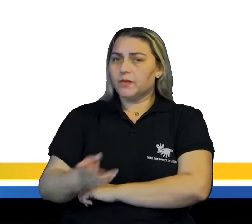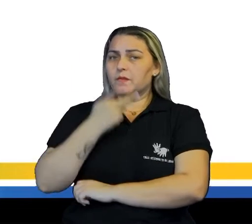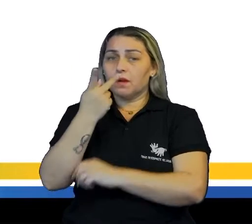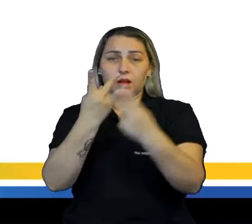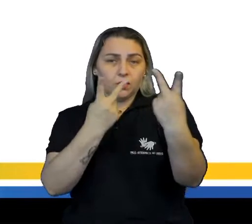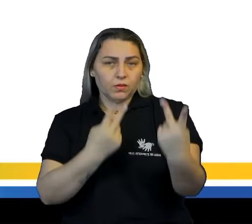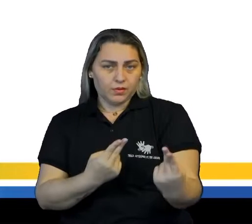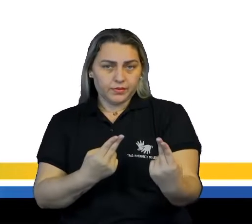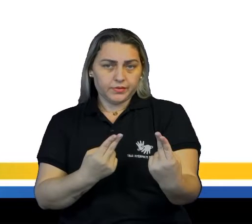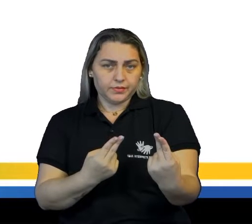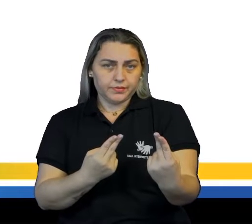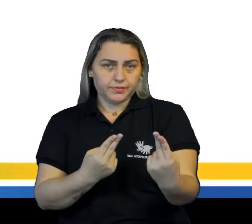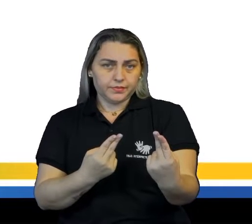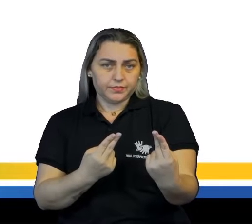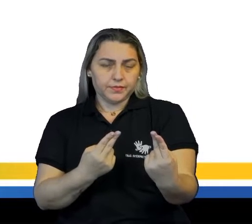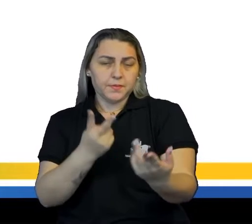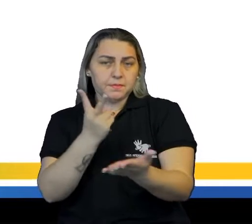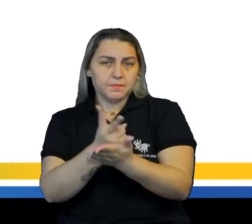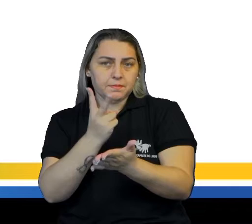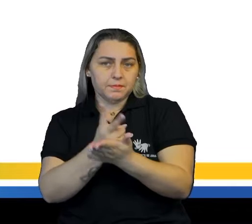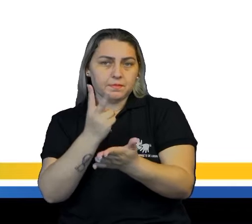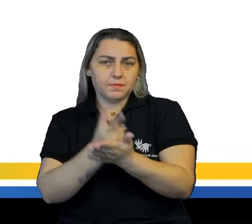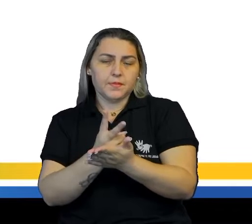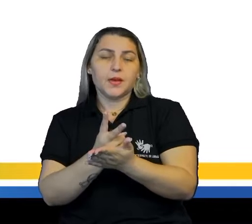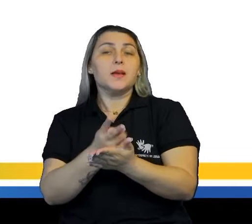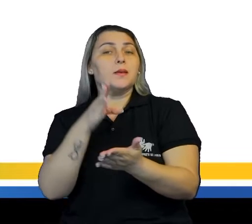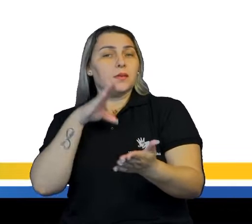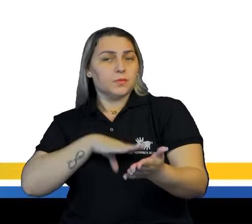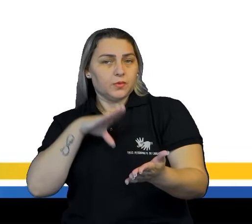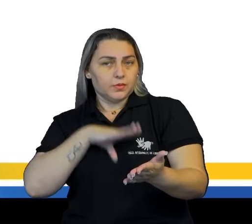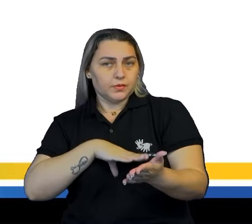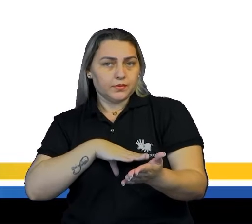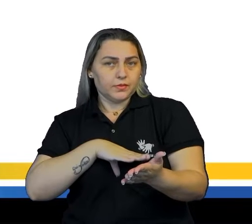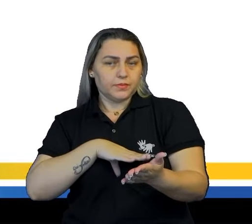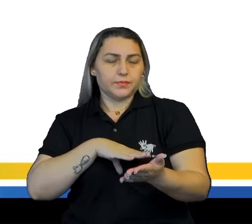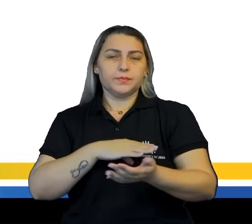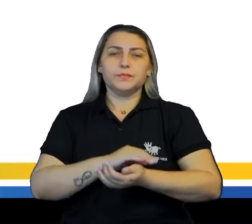exatamente iguais, mesmo sendo a mesma língua portuguesa?